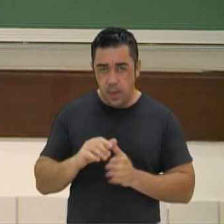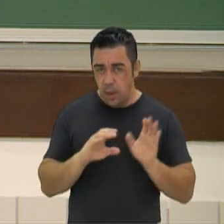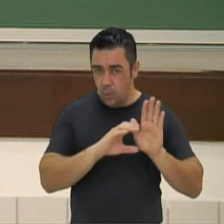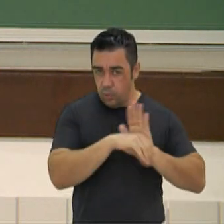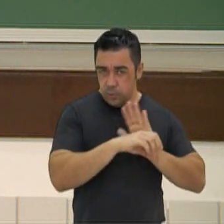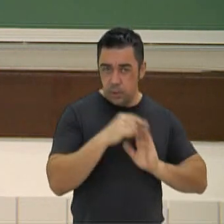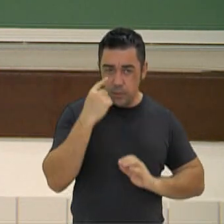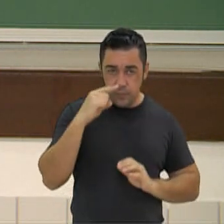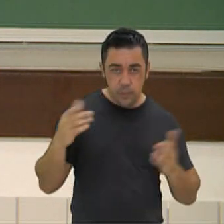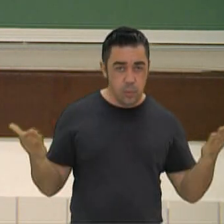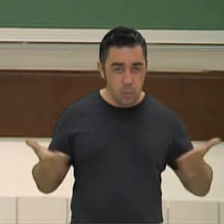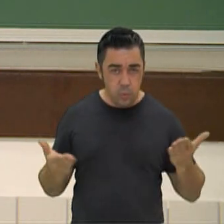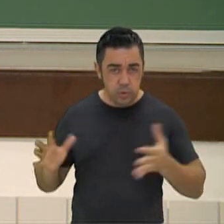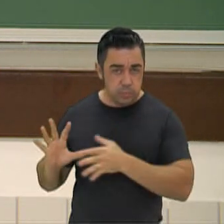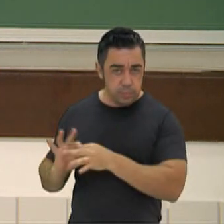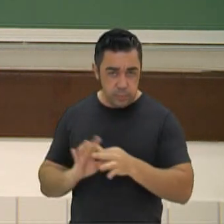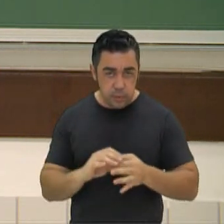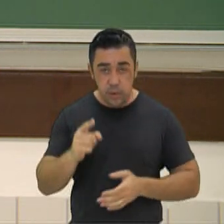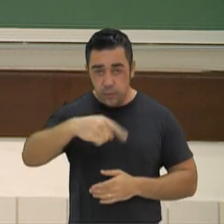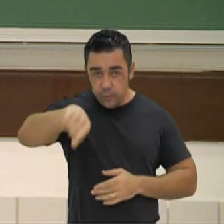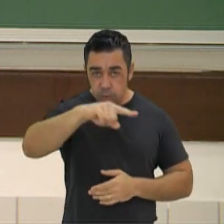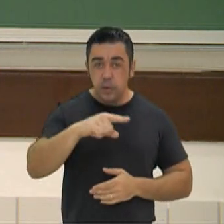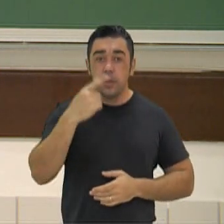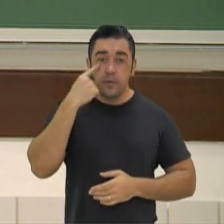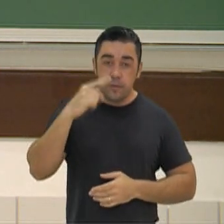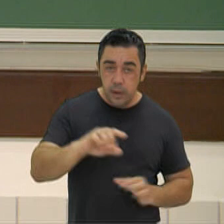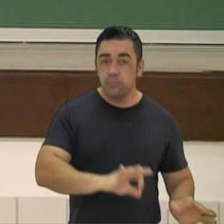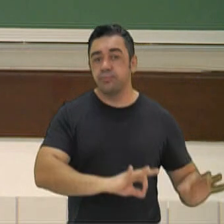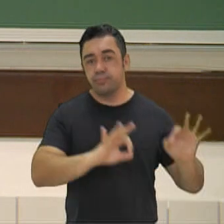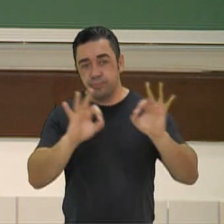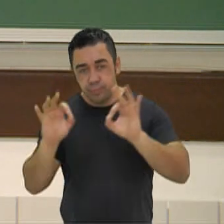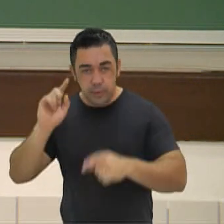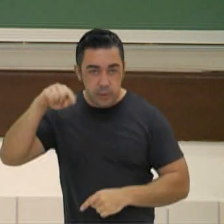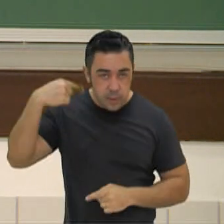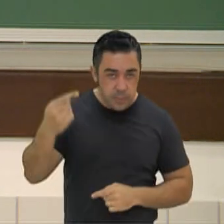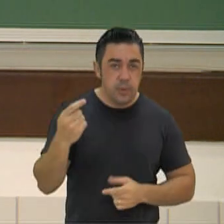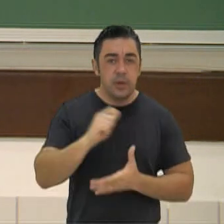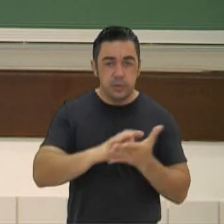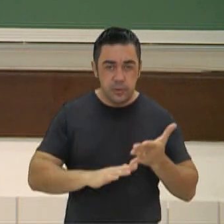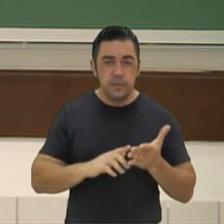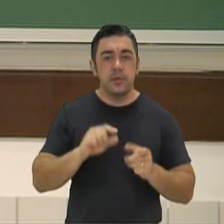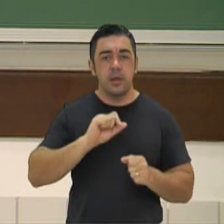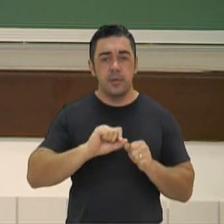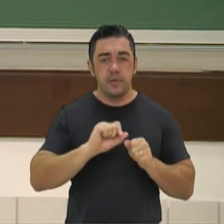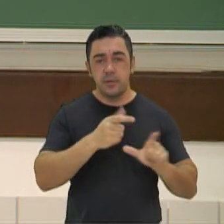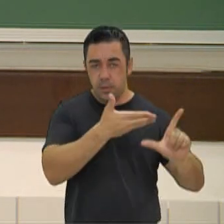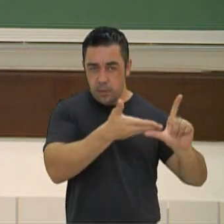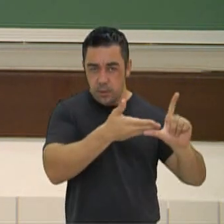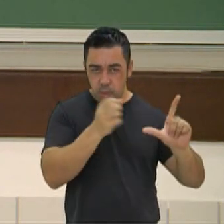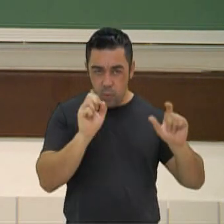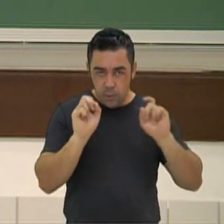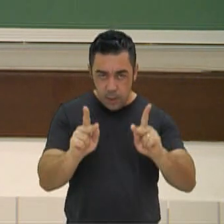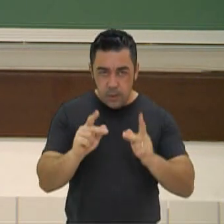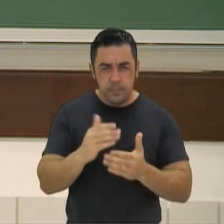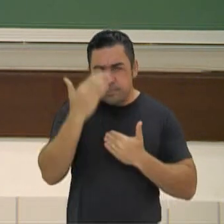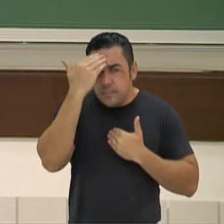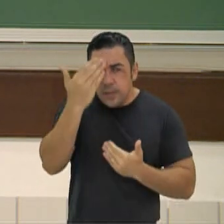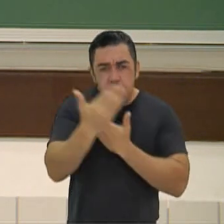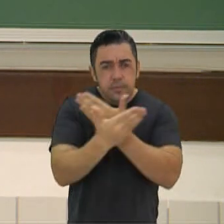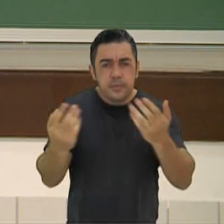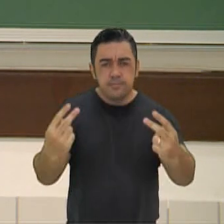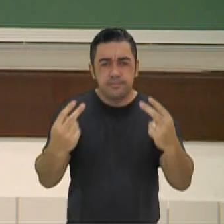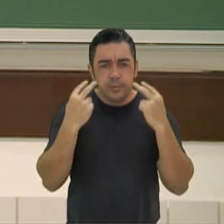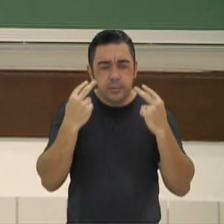que nós conseguimos retomar hoje e que vocês vão estar revendo depois durante as atividades no Classroom. Belezinha? Muito obrigado pela